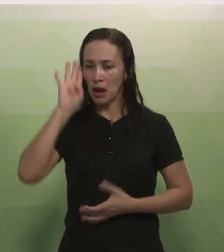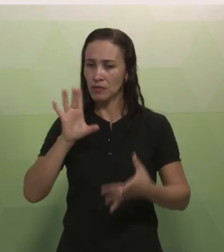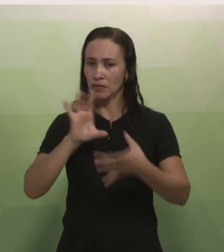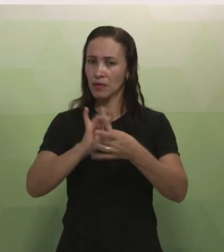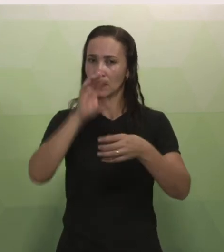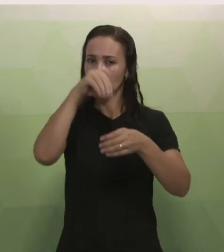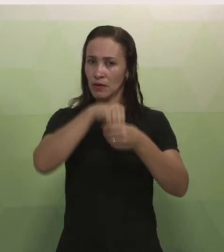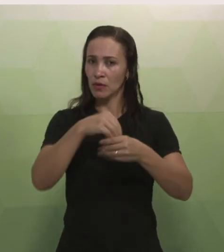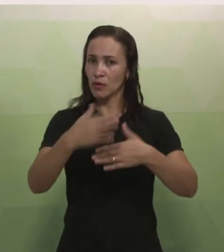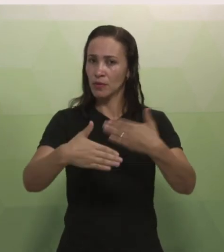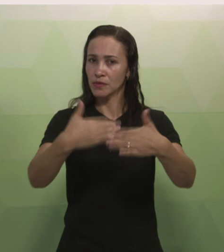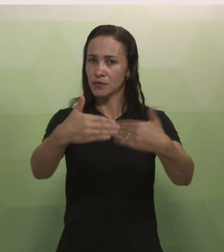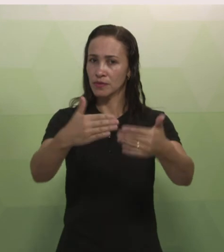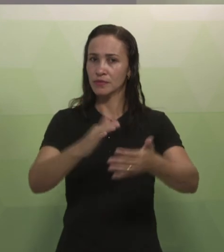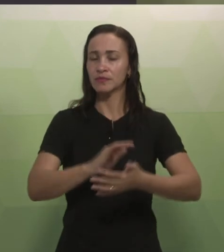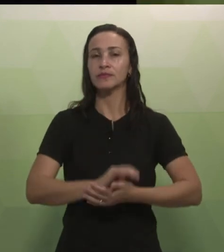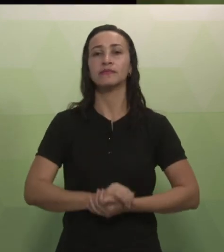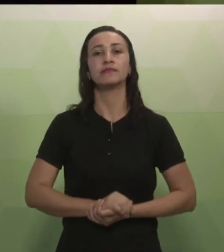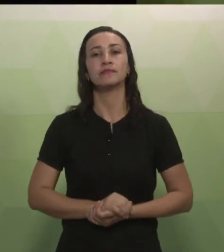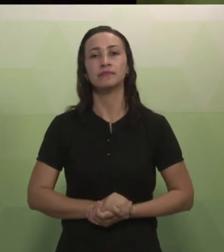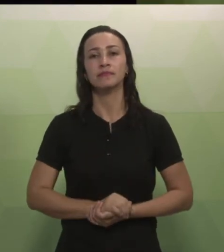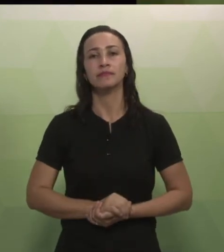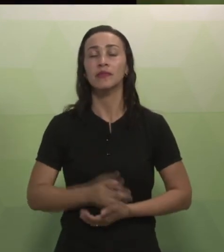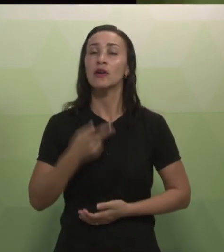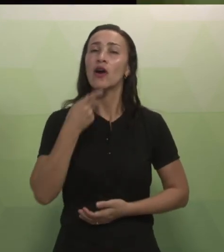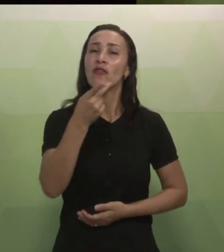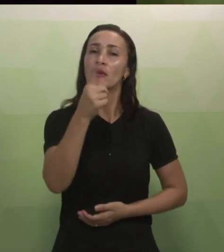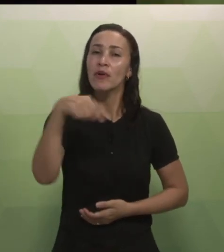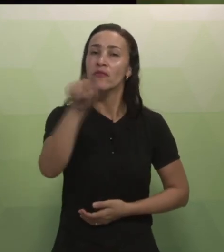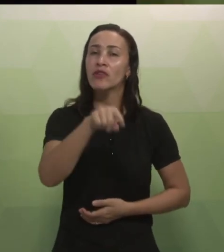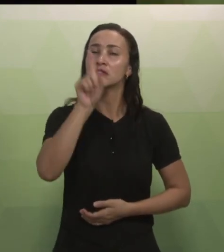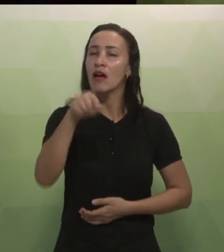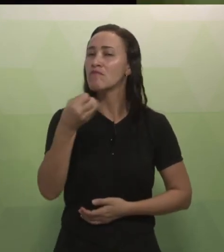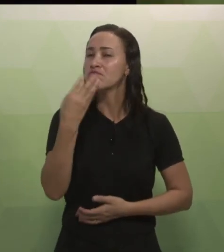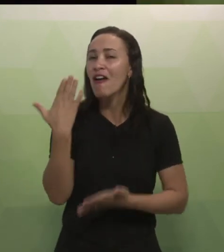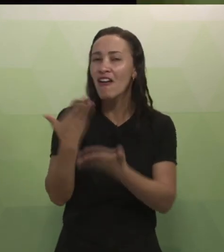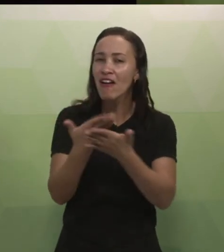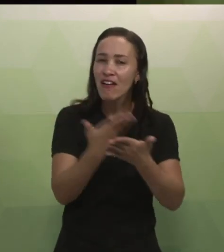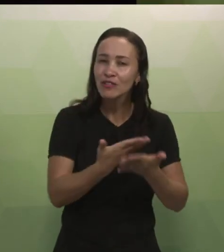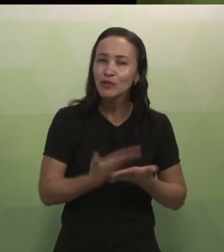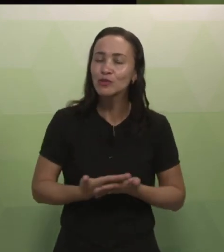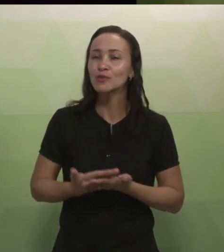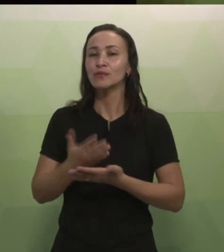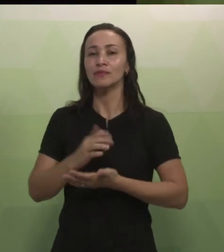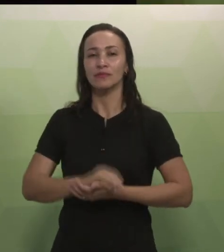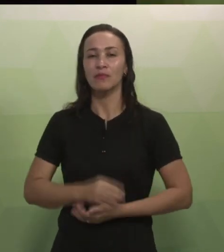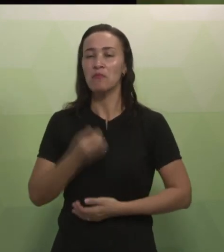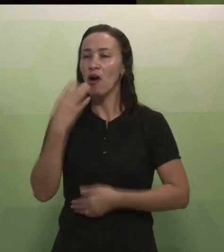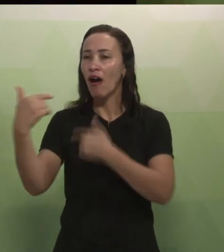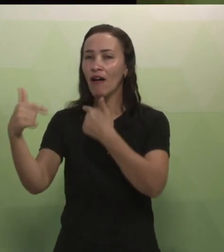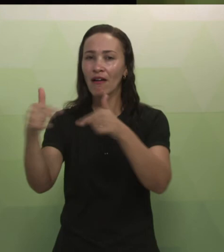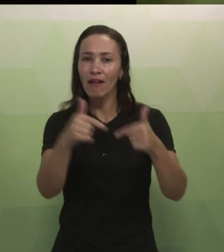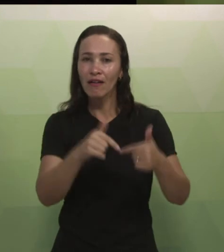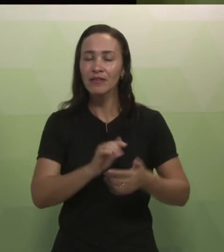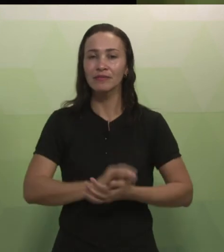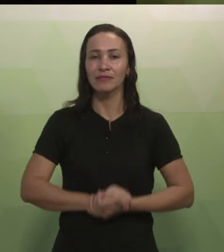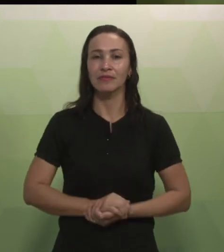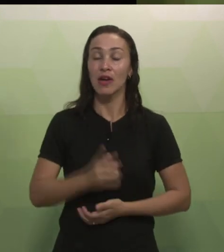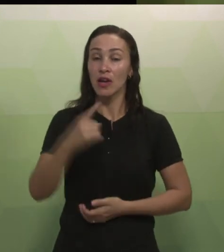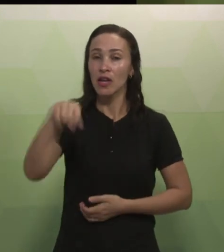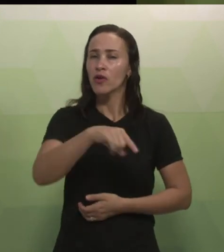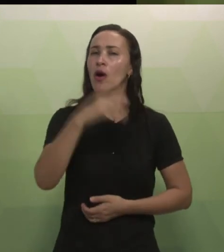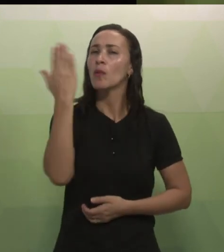a vocês dentro do processo. Então, o que, que eu quero desejar para vocês? Um bom trabalho, né? Que